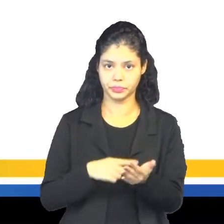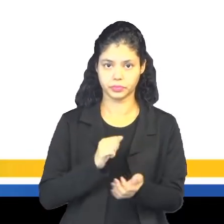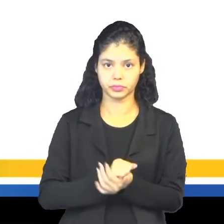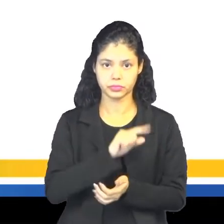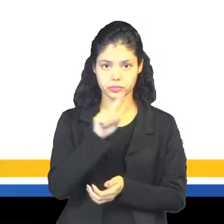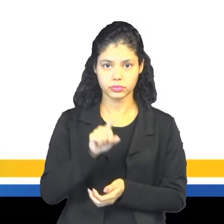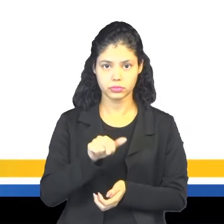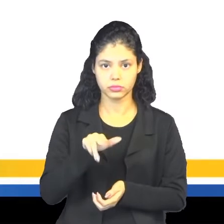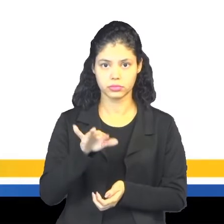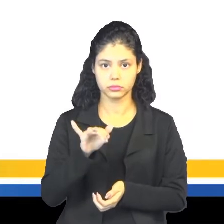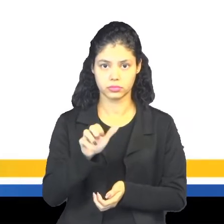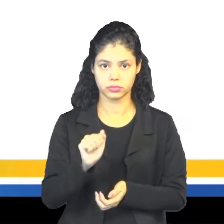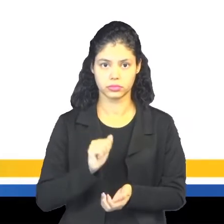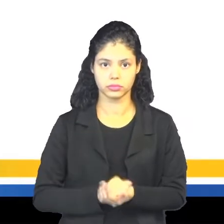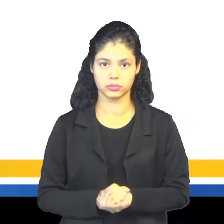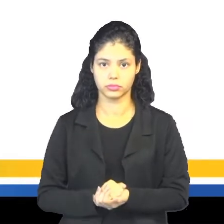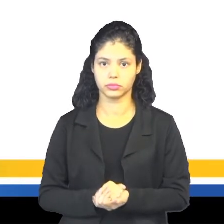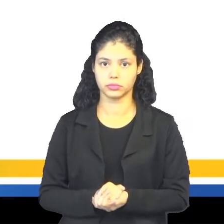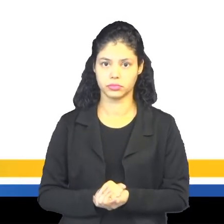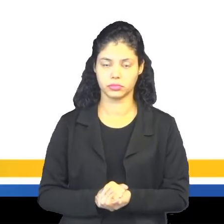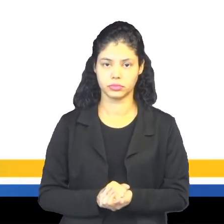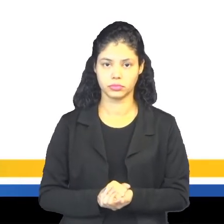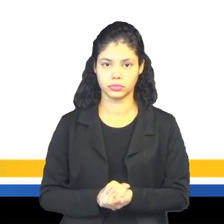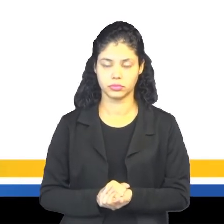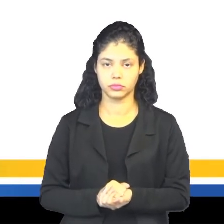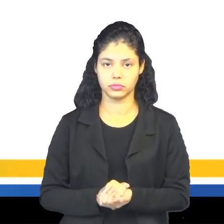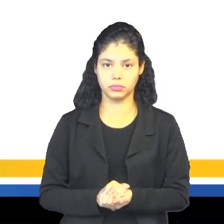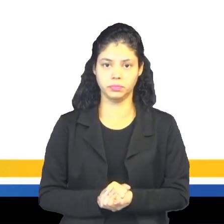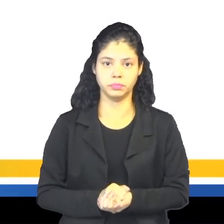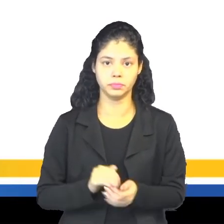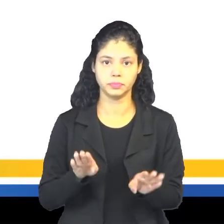ali de 5/10 de